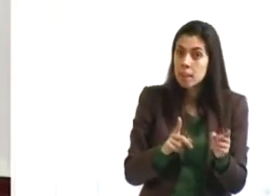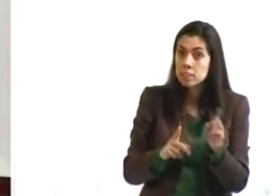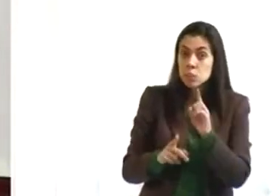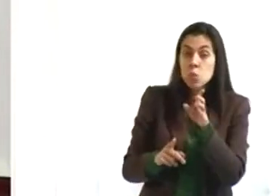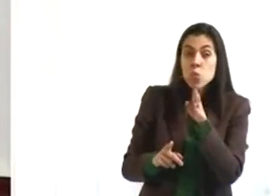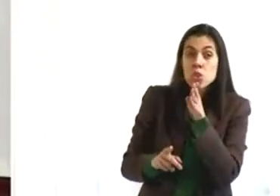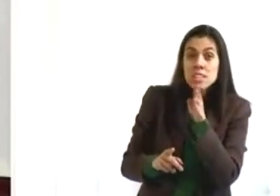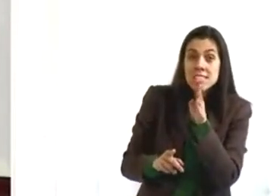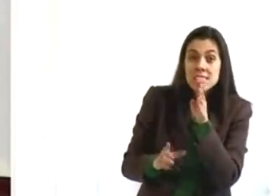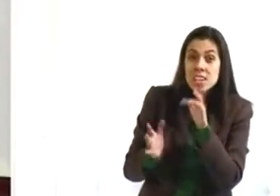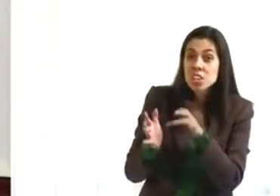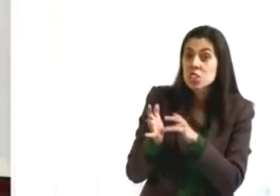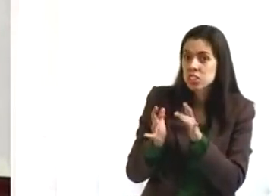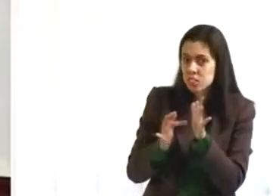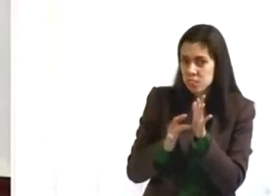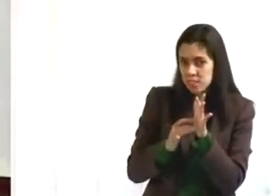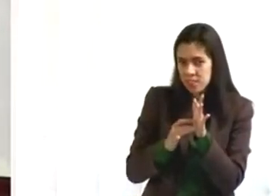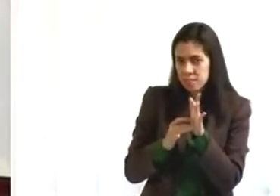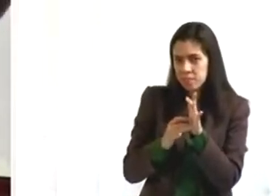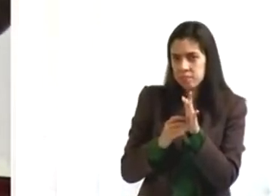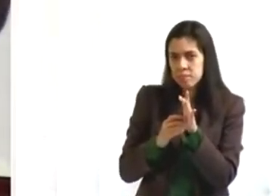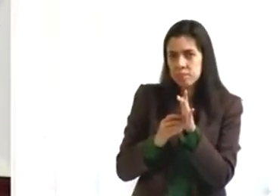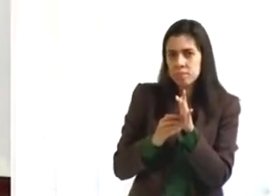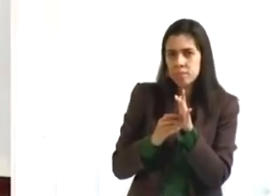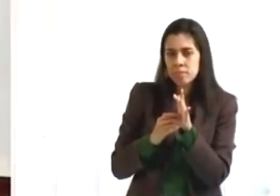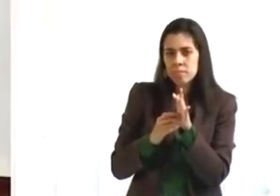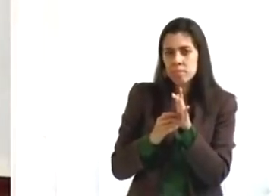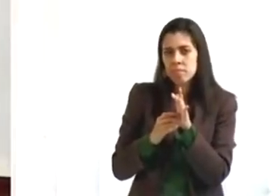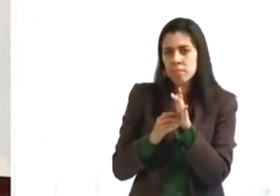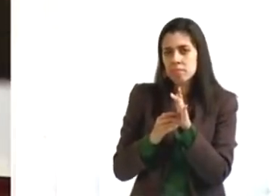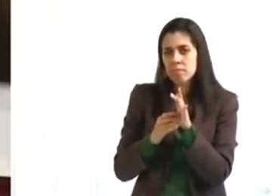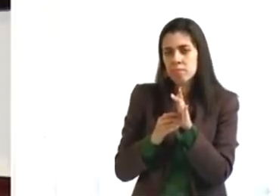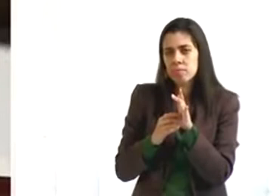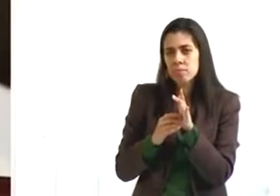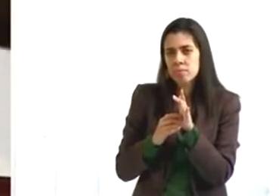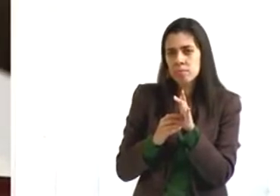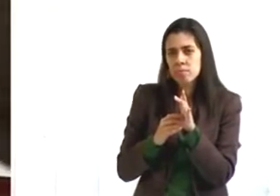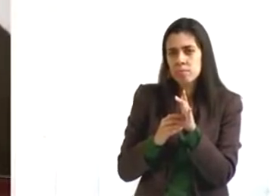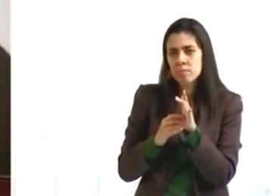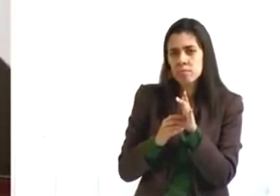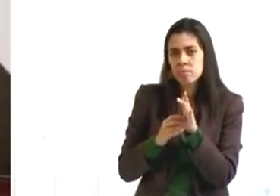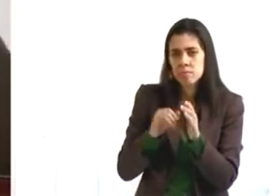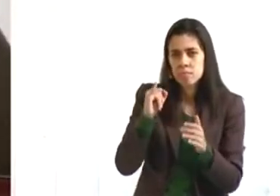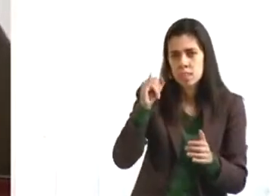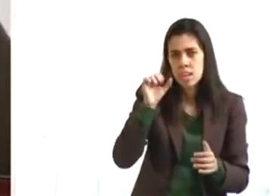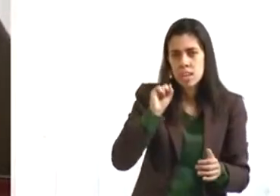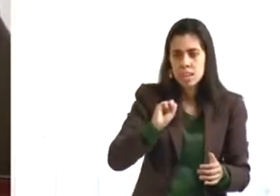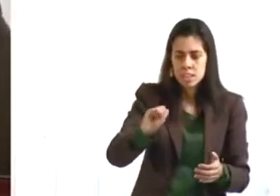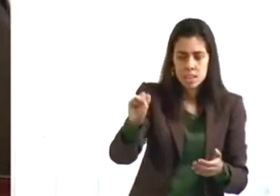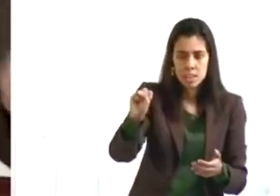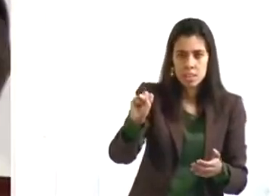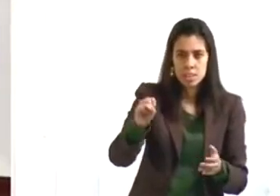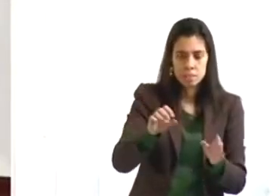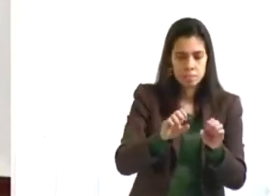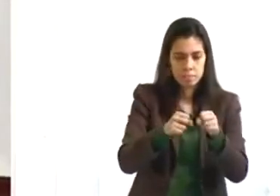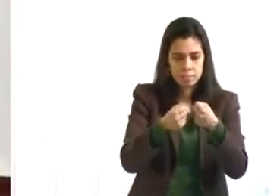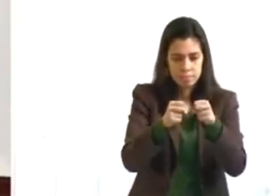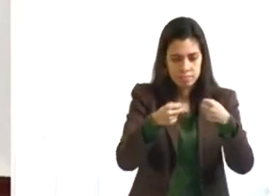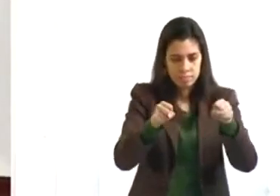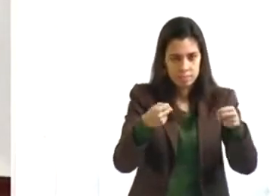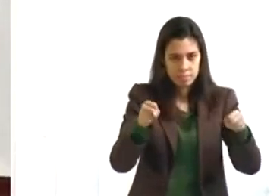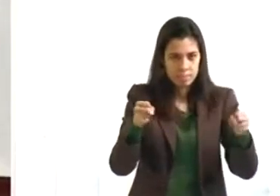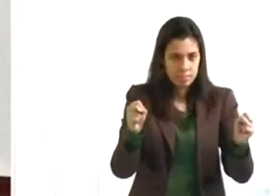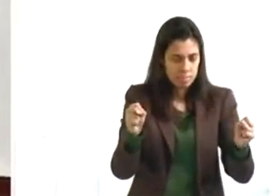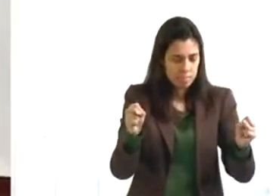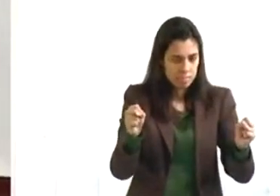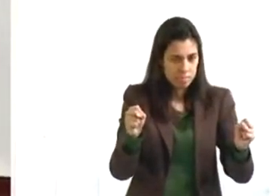os rolos, os pergaminhos, e ele comprou o volume do livro do profeta Isaías. E o texto diz então